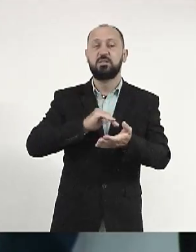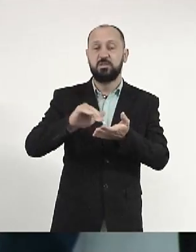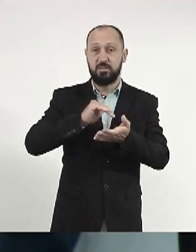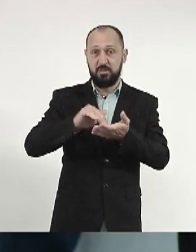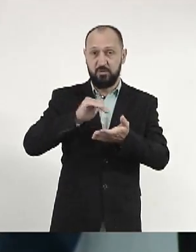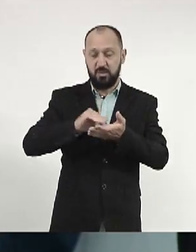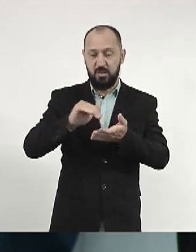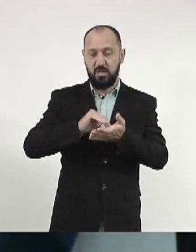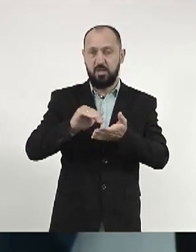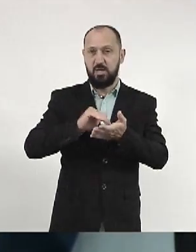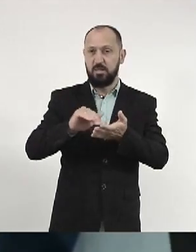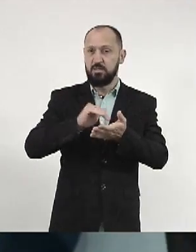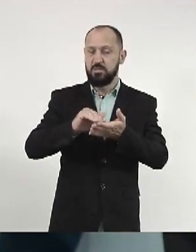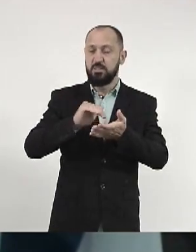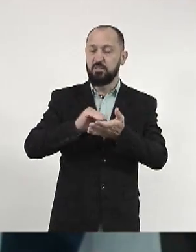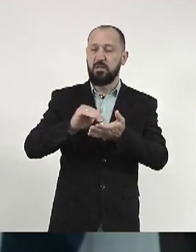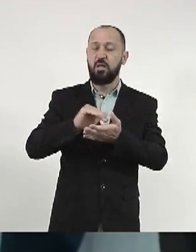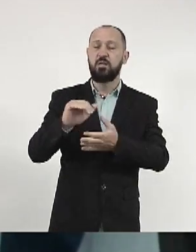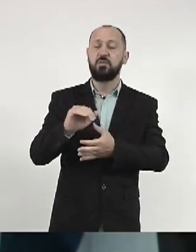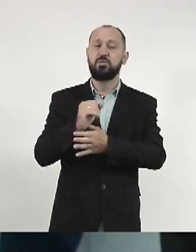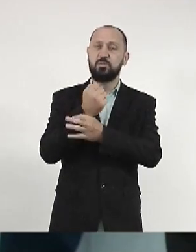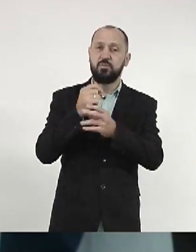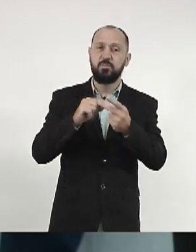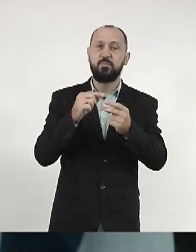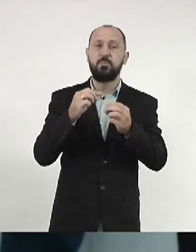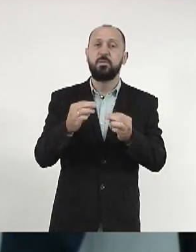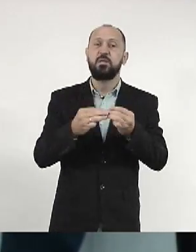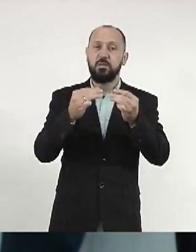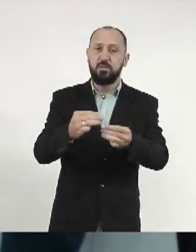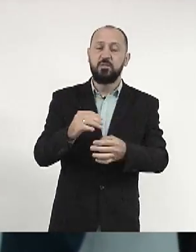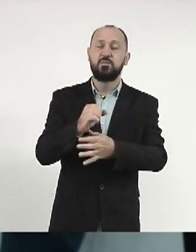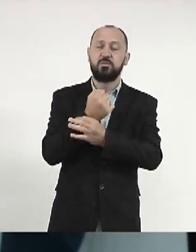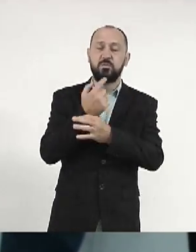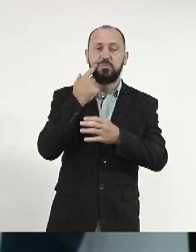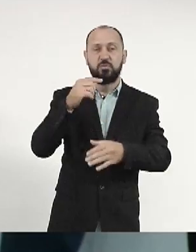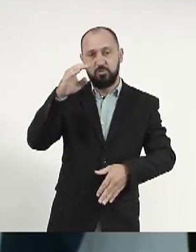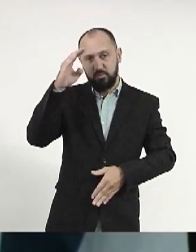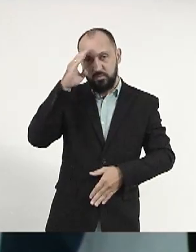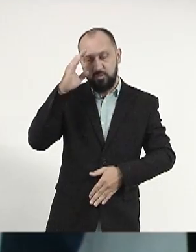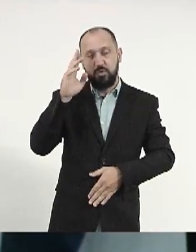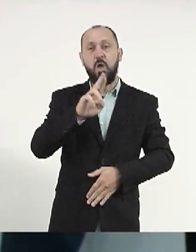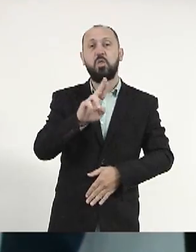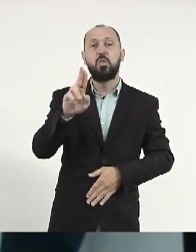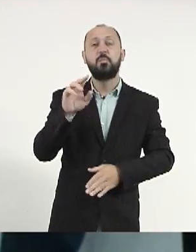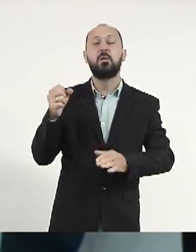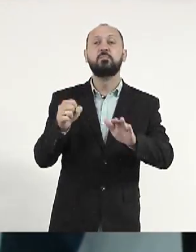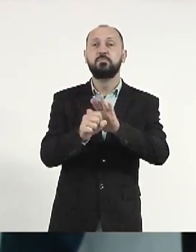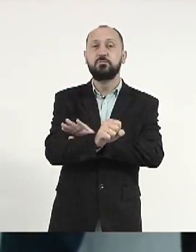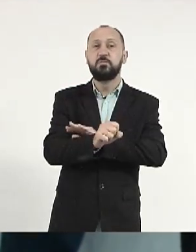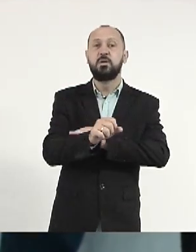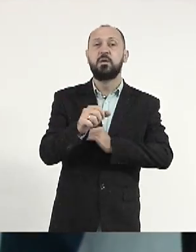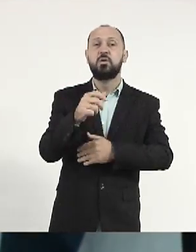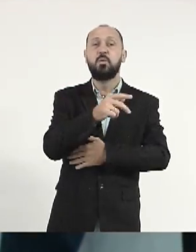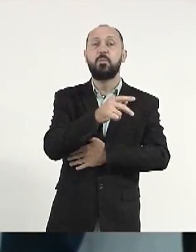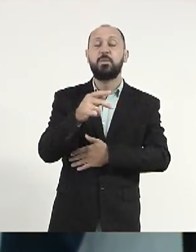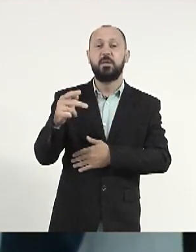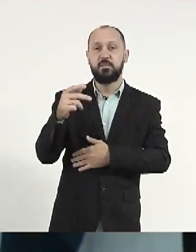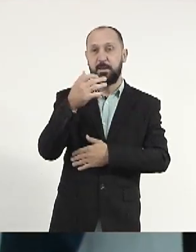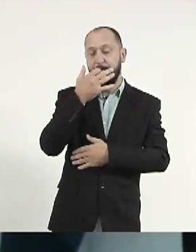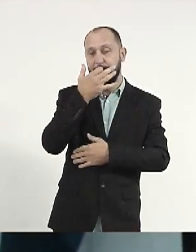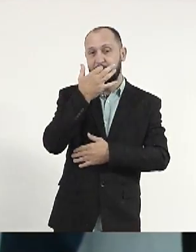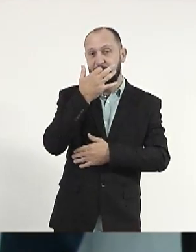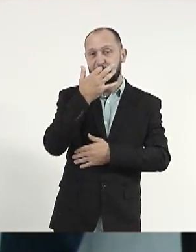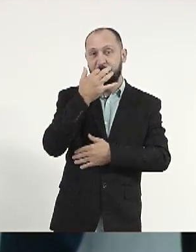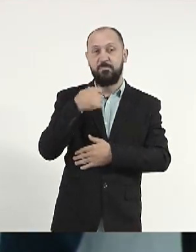Segurança, ministro de Segurança, ministro do Exército, tudo já nomeado, e o presidente da República,